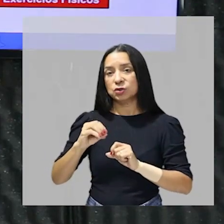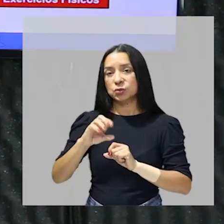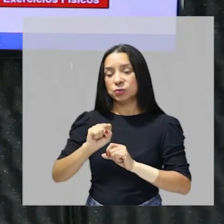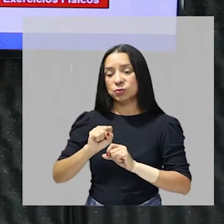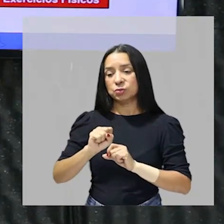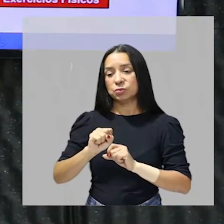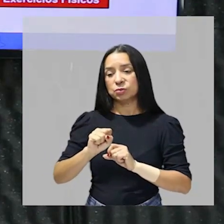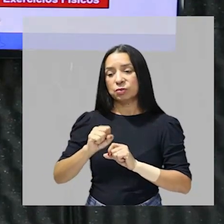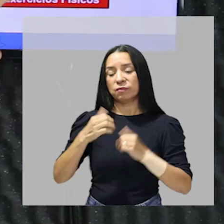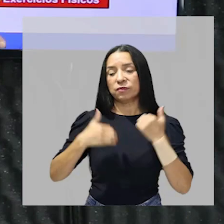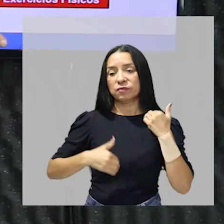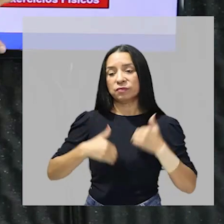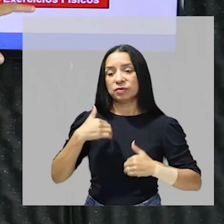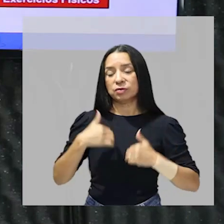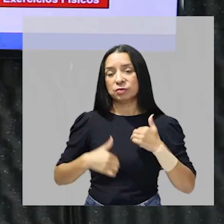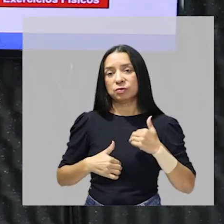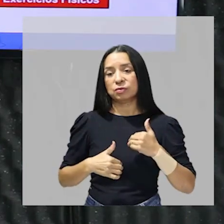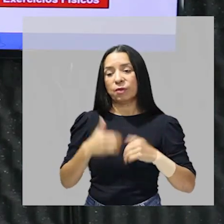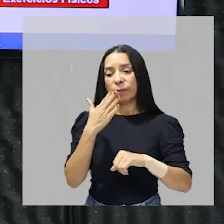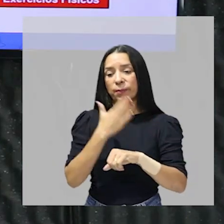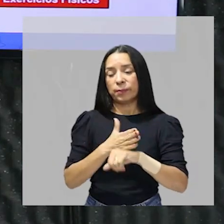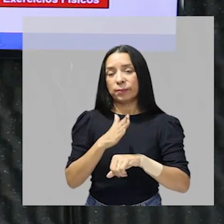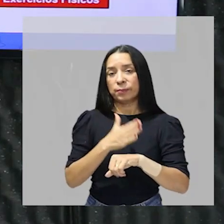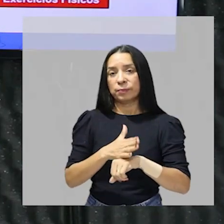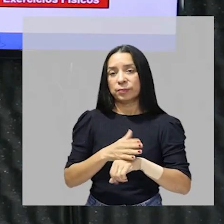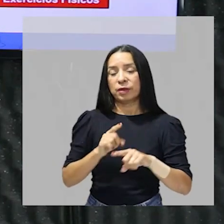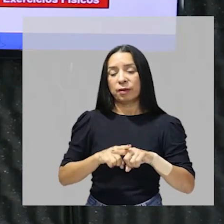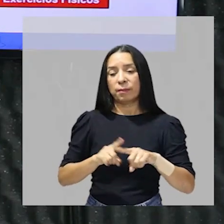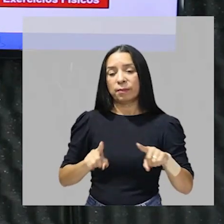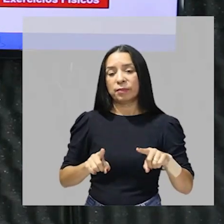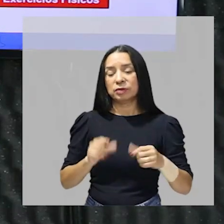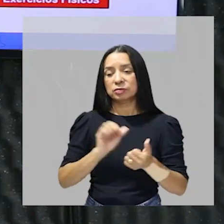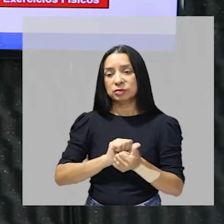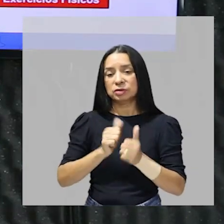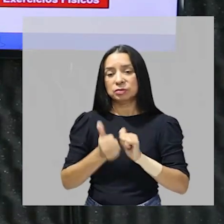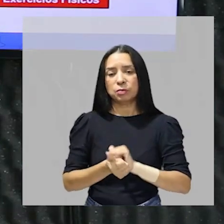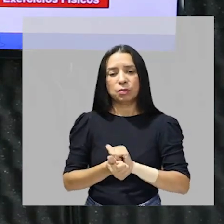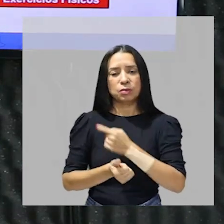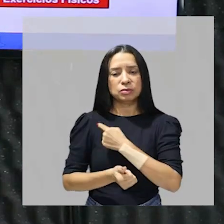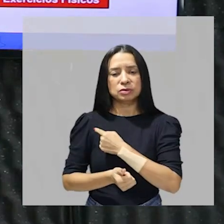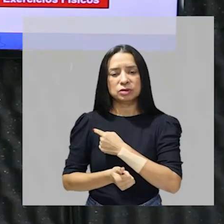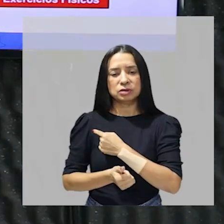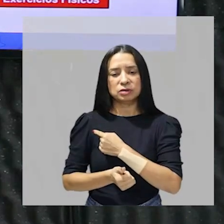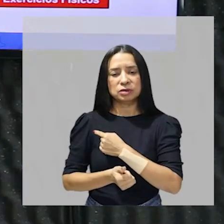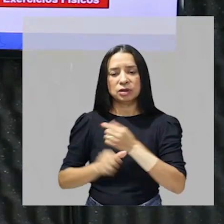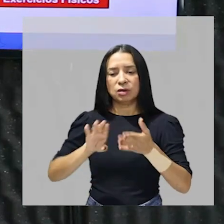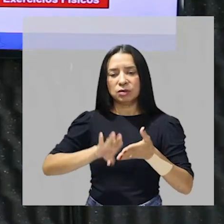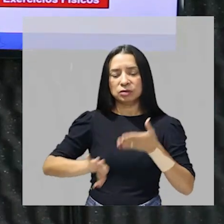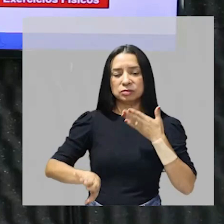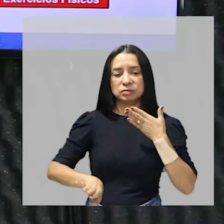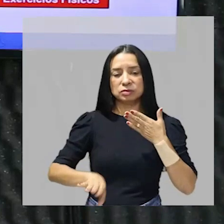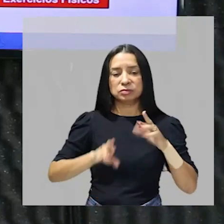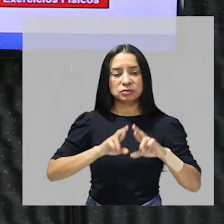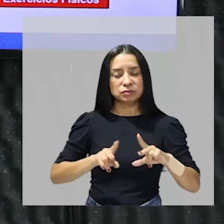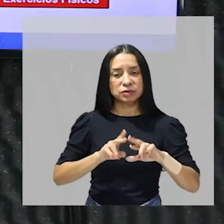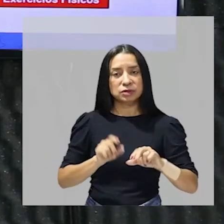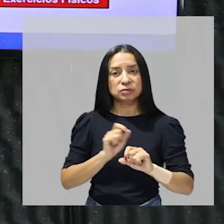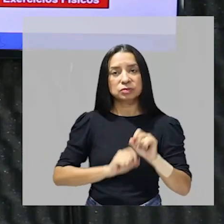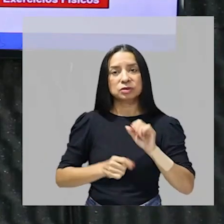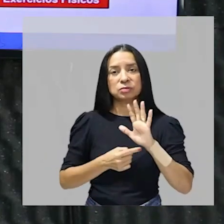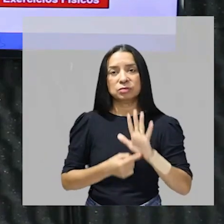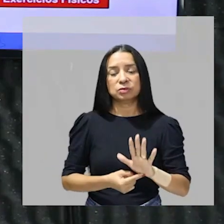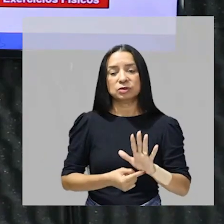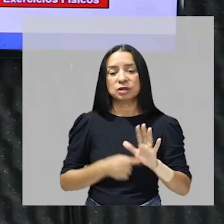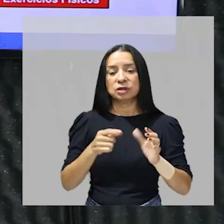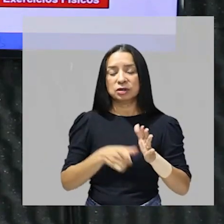esporte e performance, melhoria de rendimento. Só que esse esporte de condicionamento físico, às vezes, ele é excludente, diferente do que eu mostrei ainda há